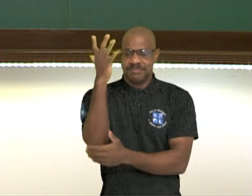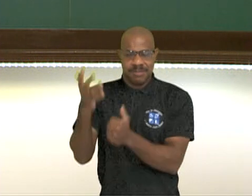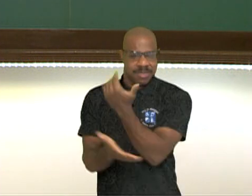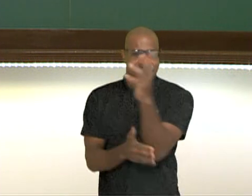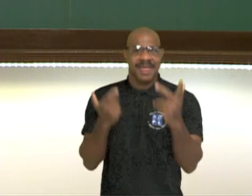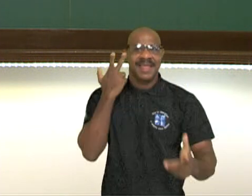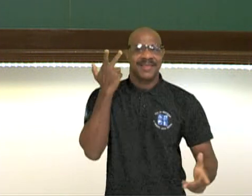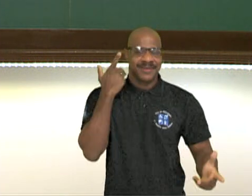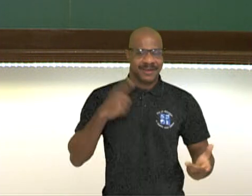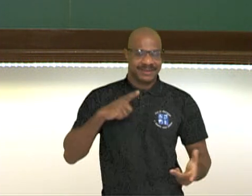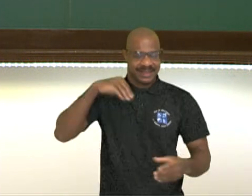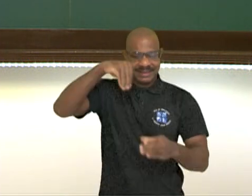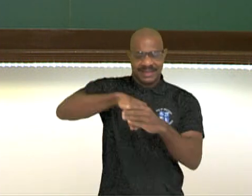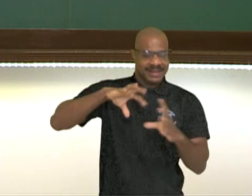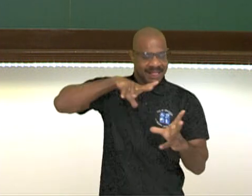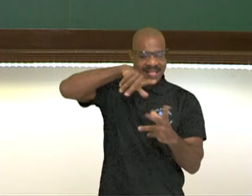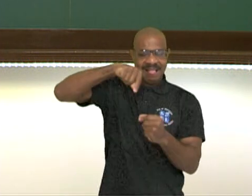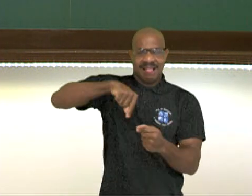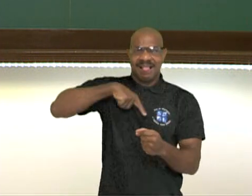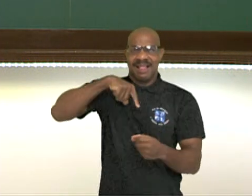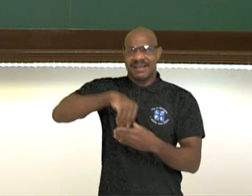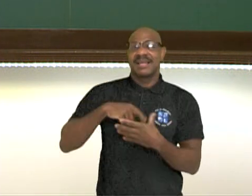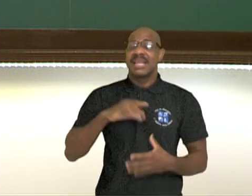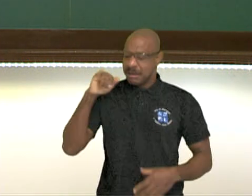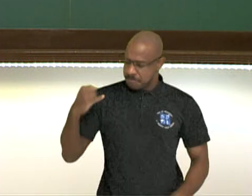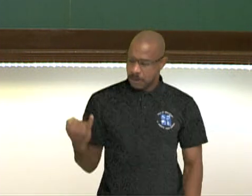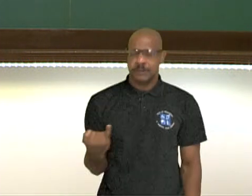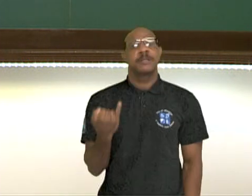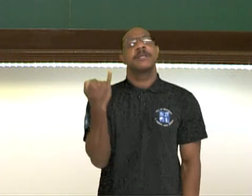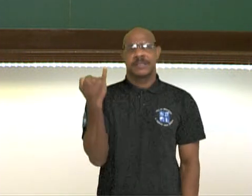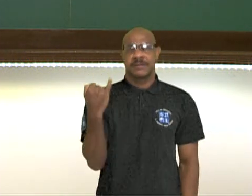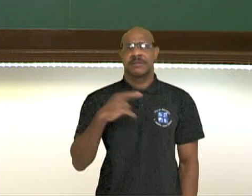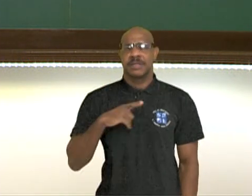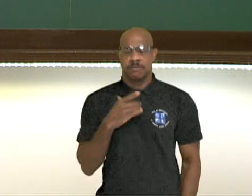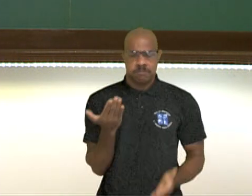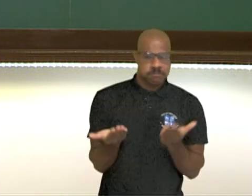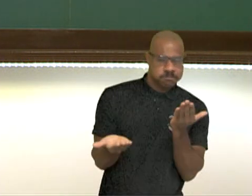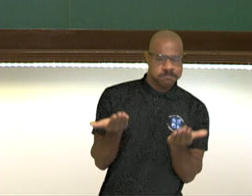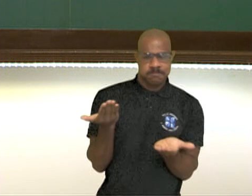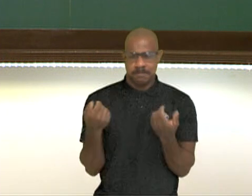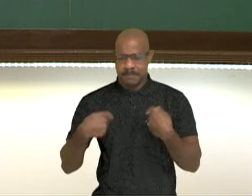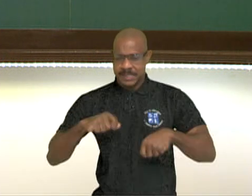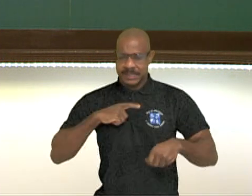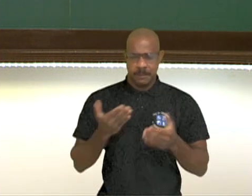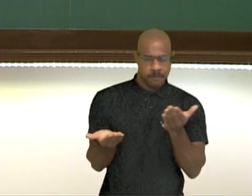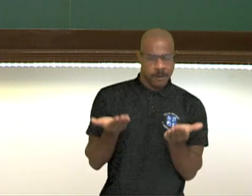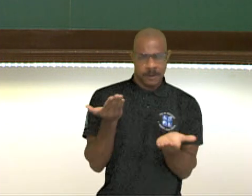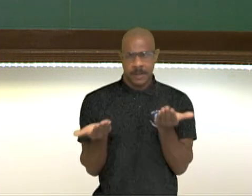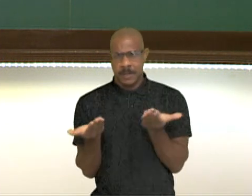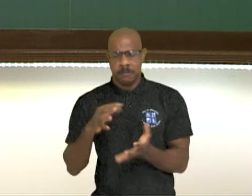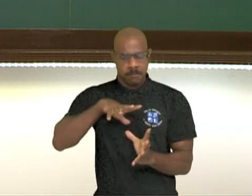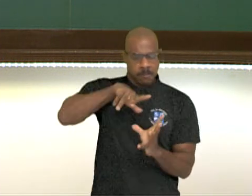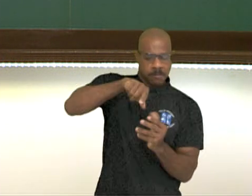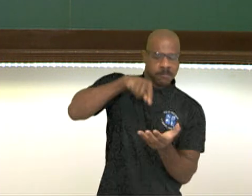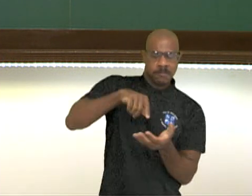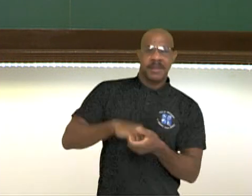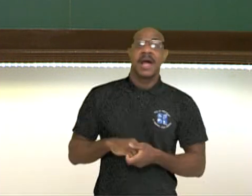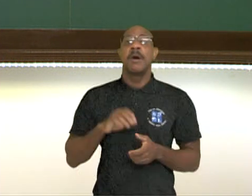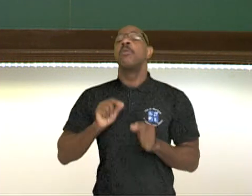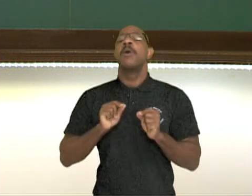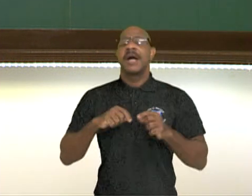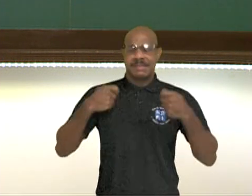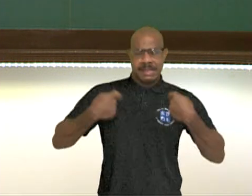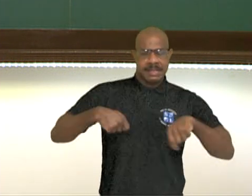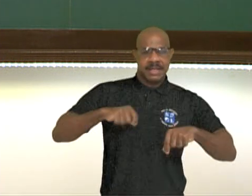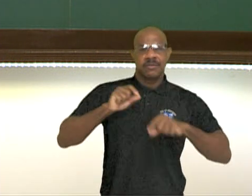que existem e que são importantíssimas para manter um equilíbrio nesse planeta. Então, a necessidade